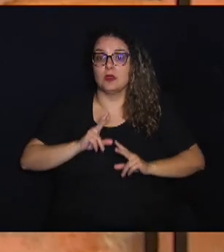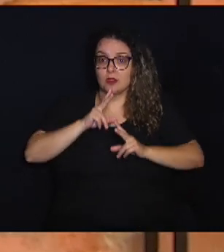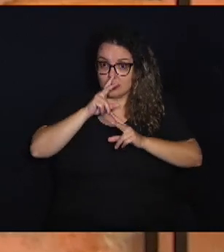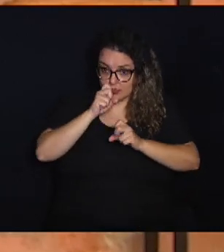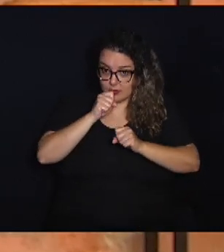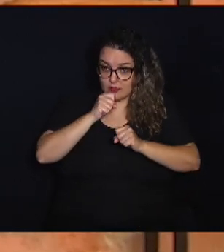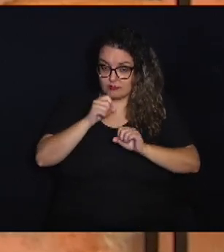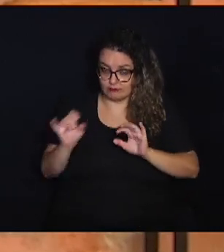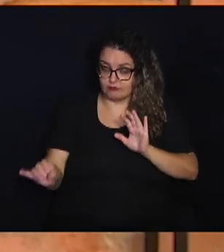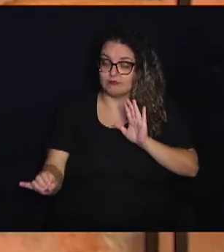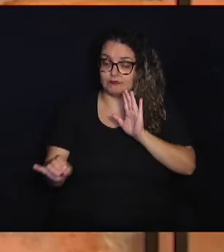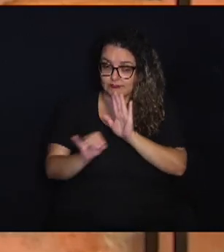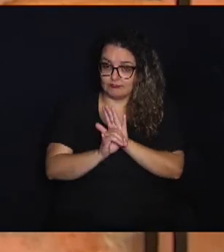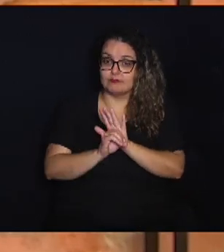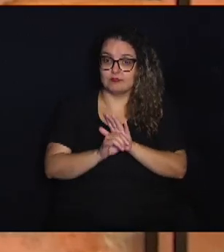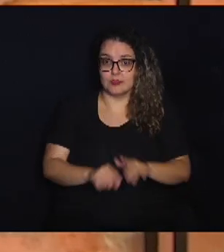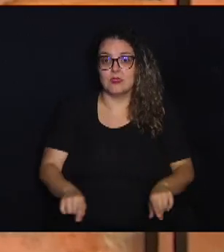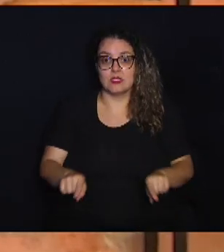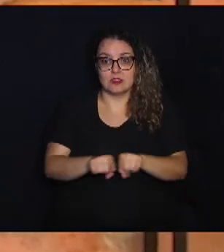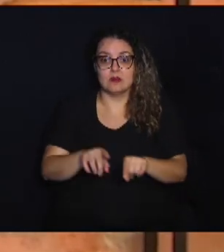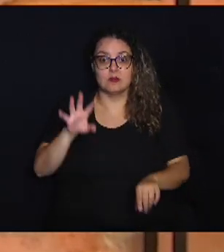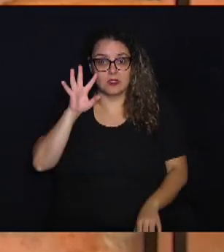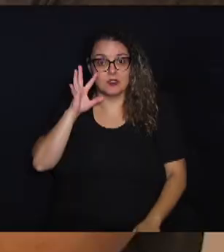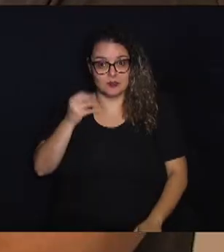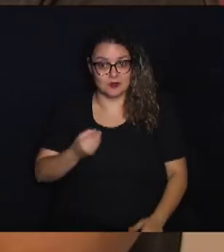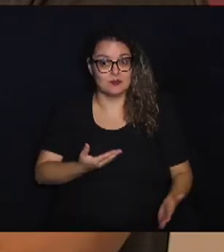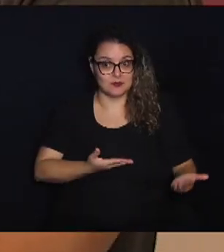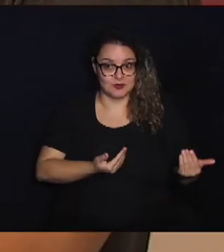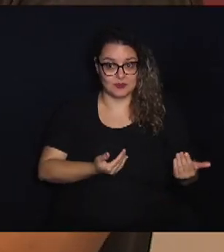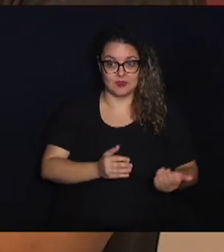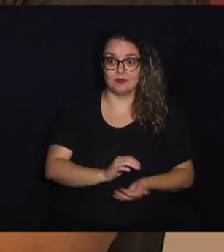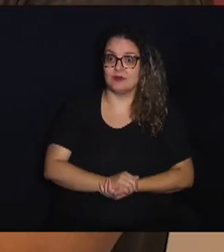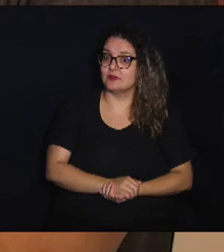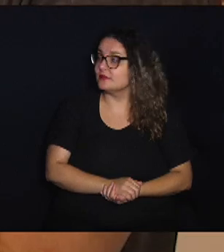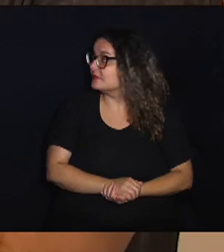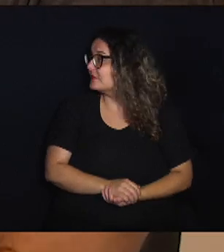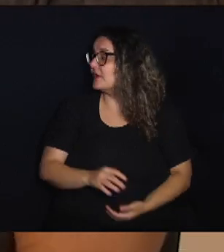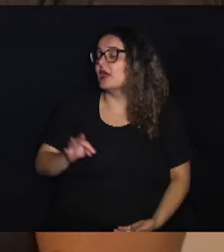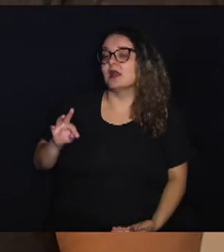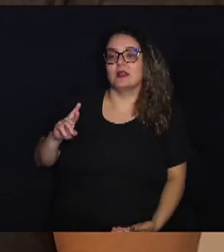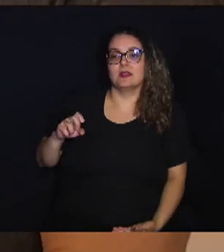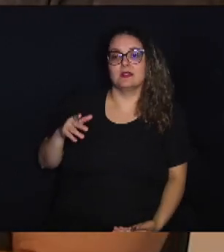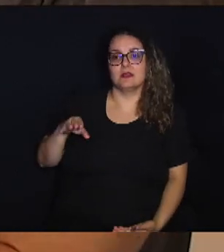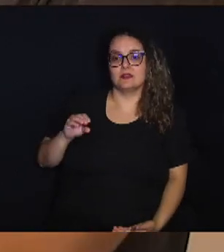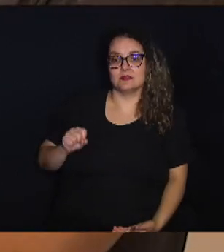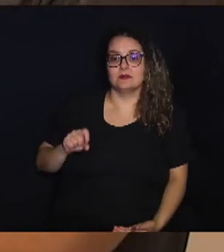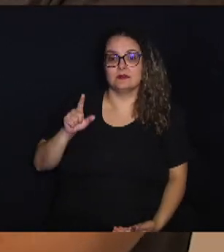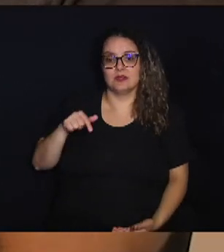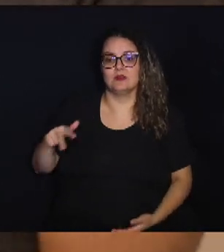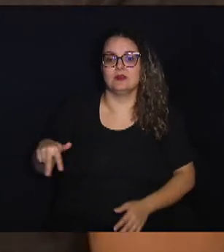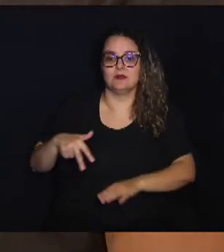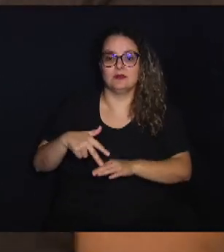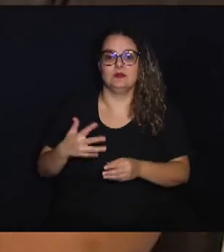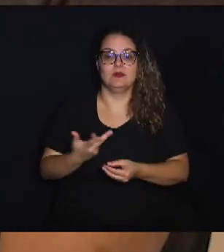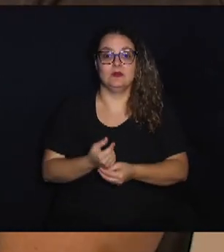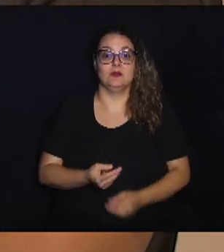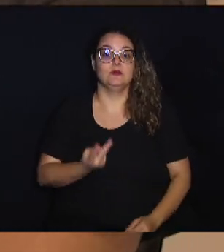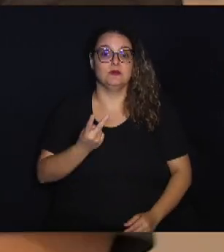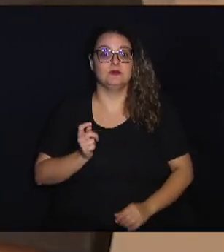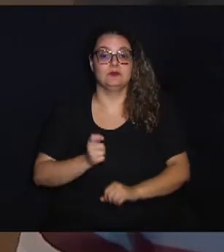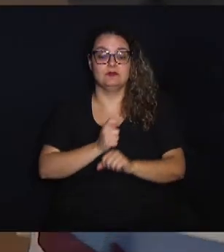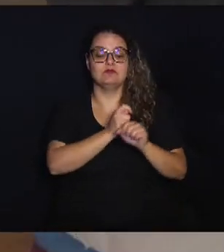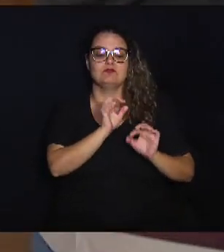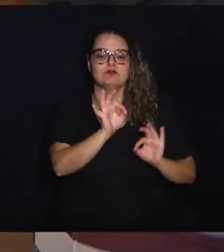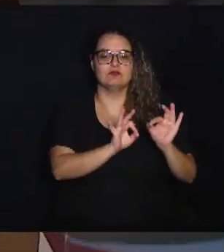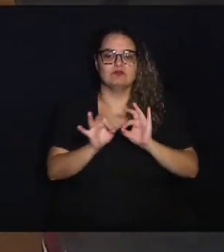a identidade e conhecimento desses jovens. Tarso é um dos artistas que desenvolveu 2 esculturas durante